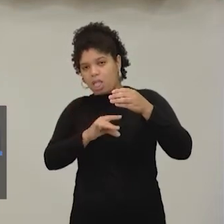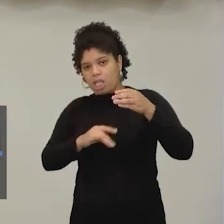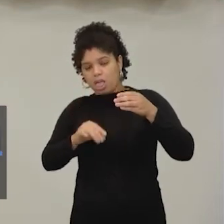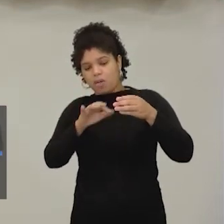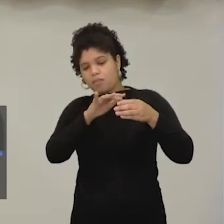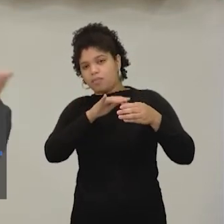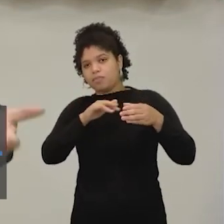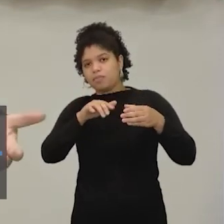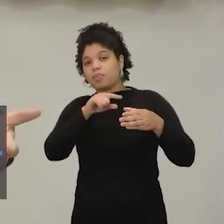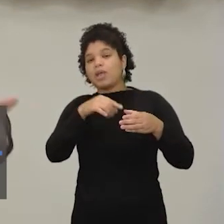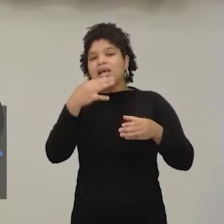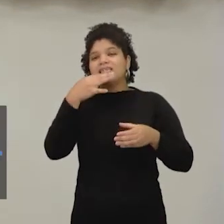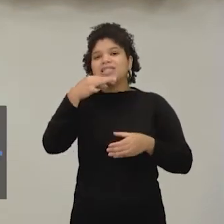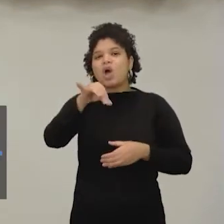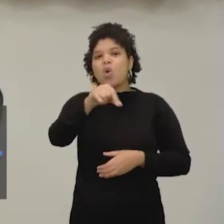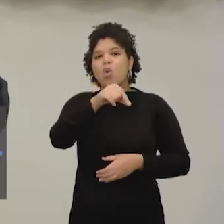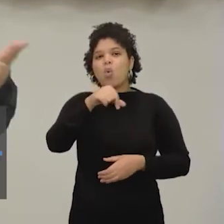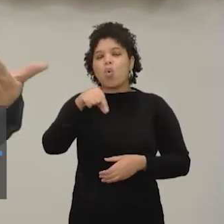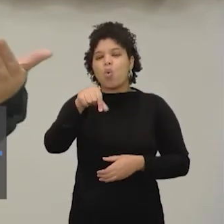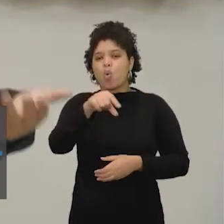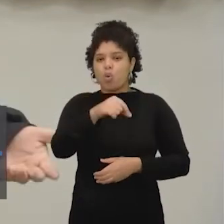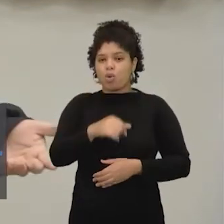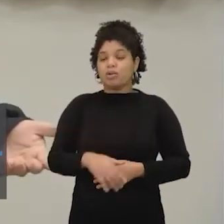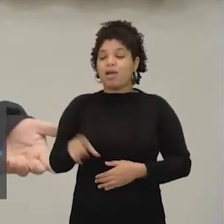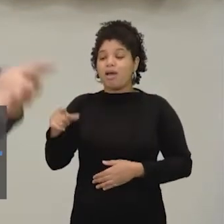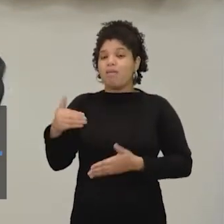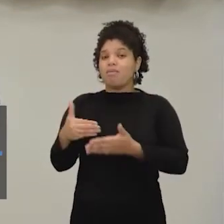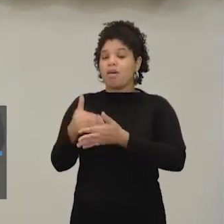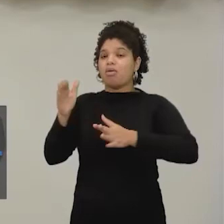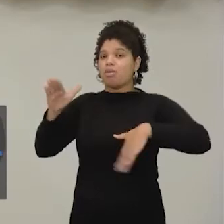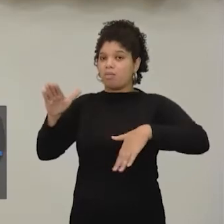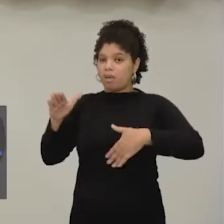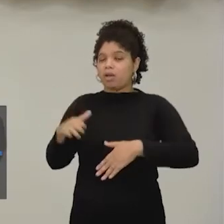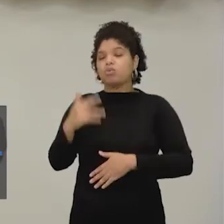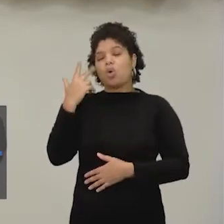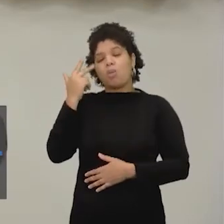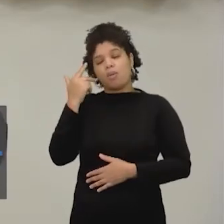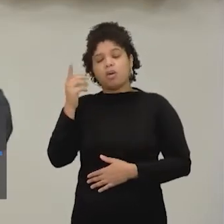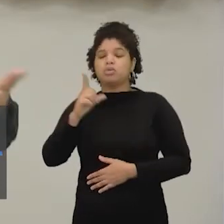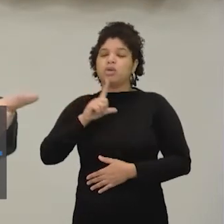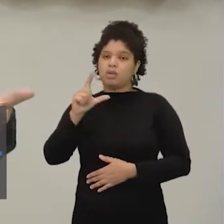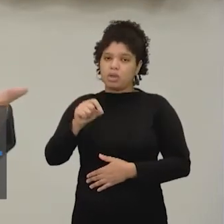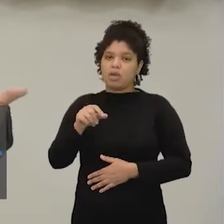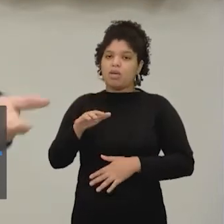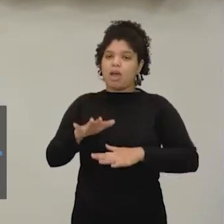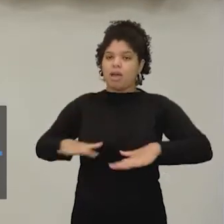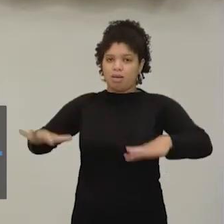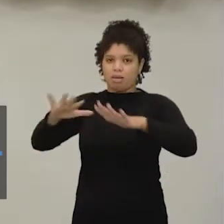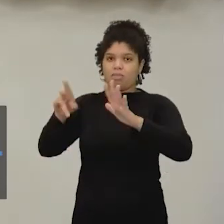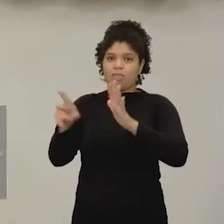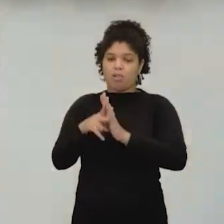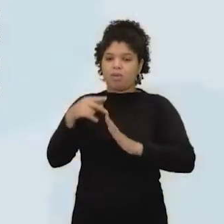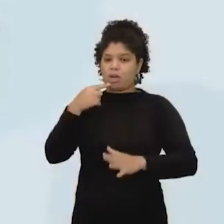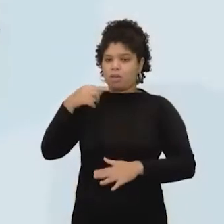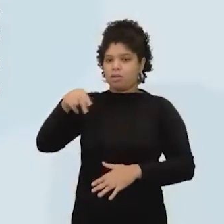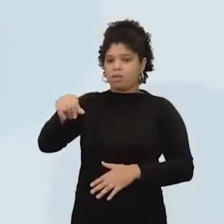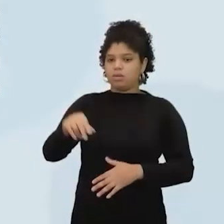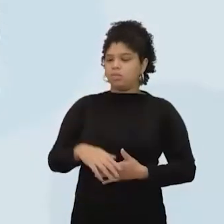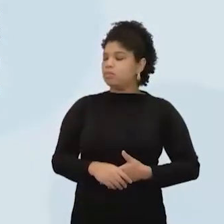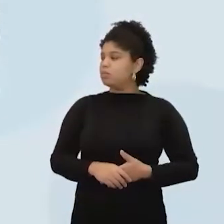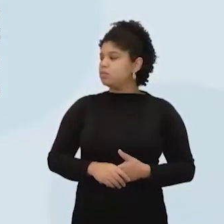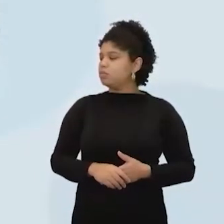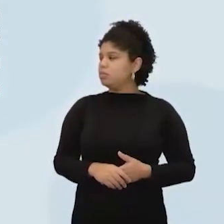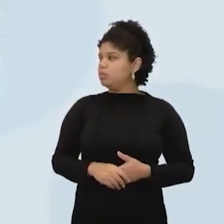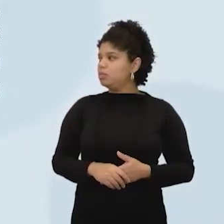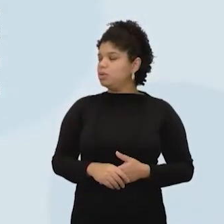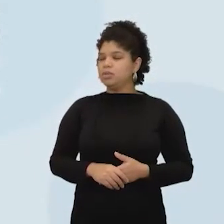a região marinha costeira é mais fácil ter uma salina e retirar o sal. Voltando para o slide. O cloreto